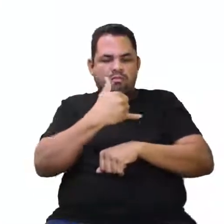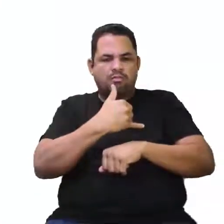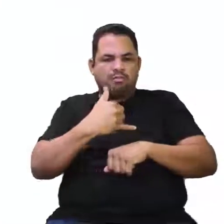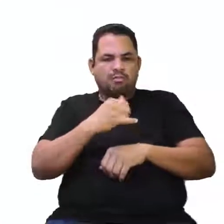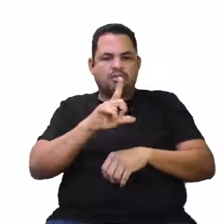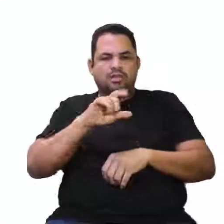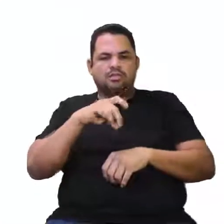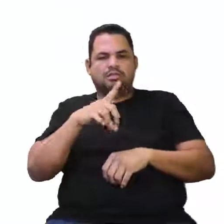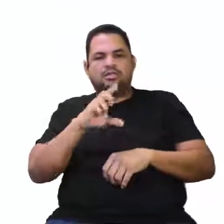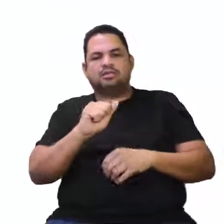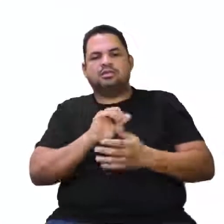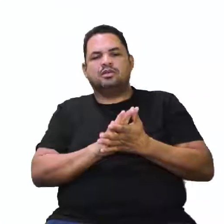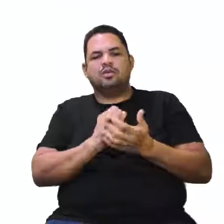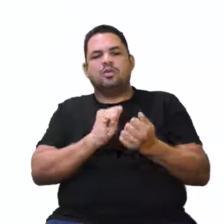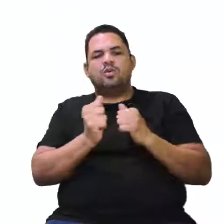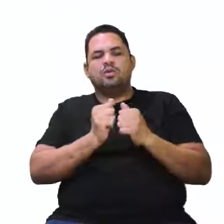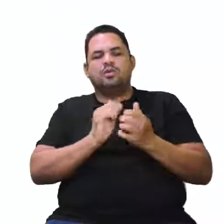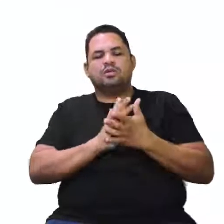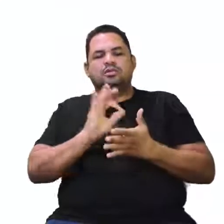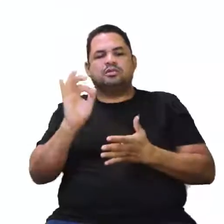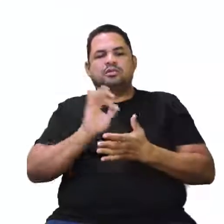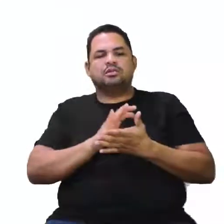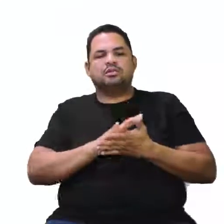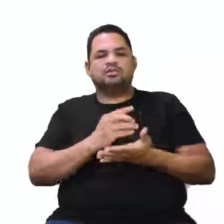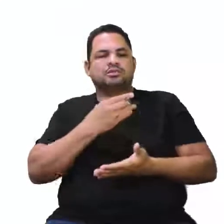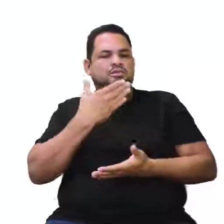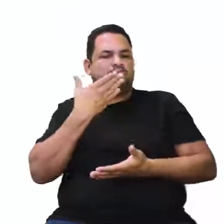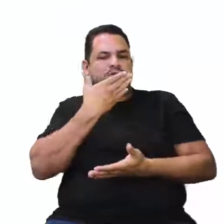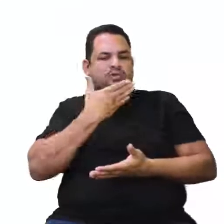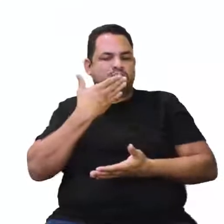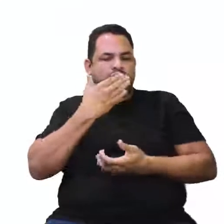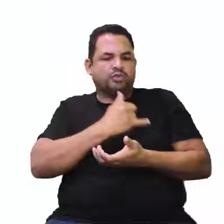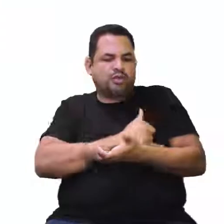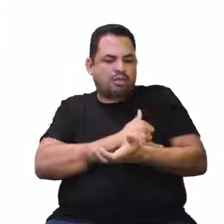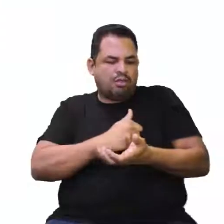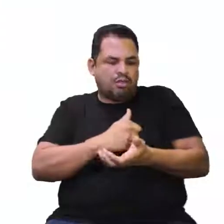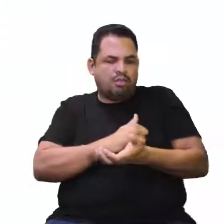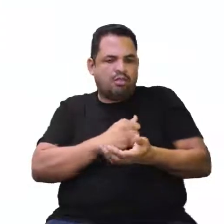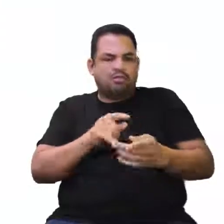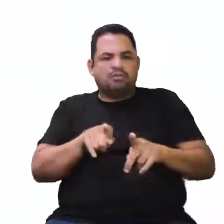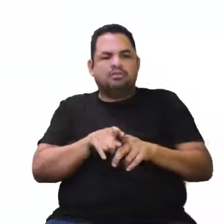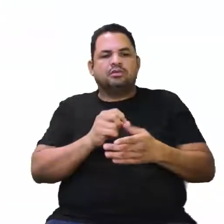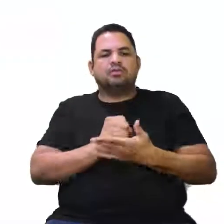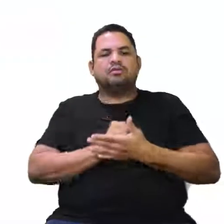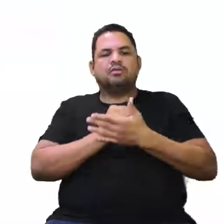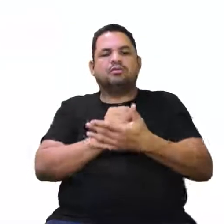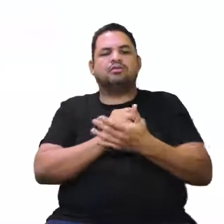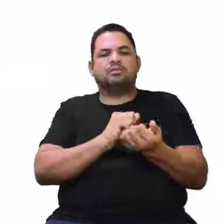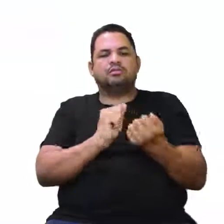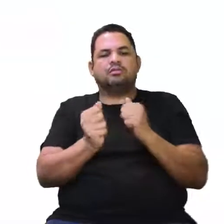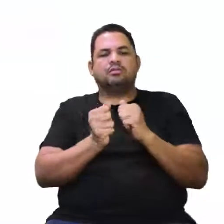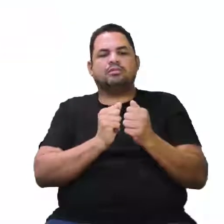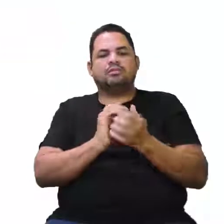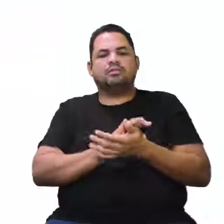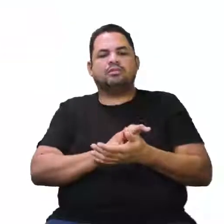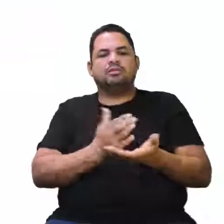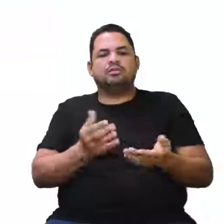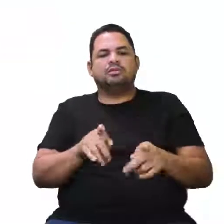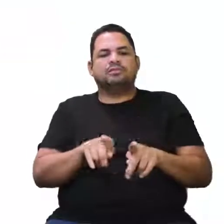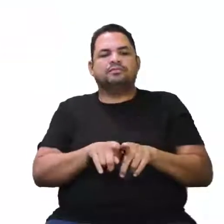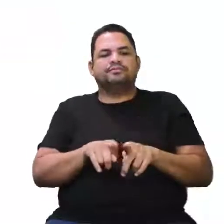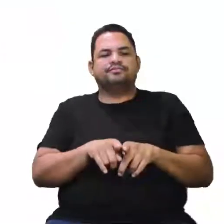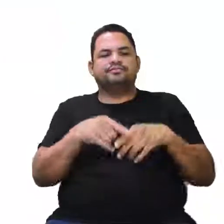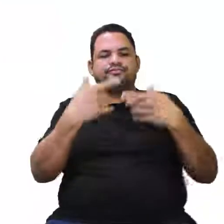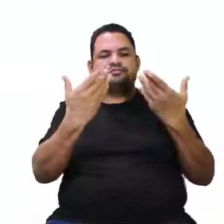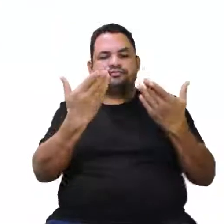O LDL, taxa de glicose no sangue. Então, nós vamos ter aí um auxílio muito grande do exercício